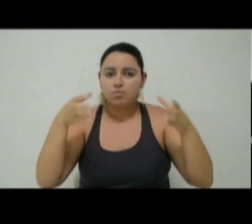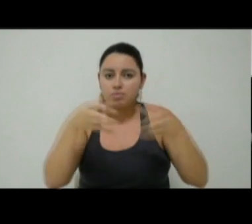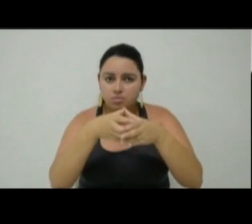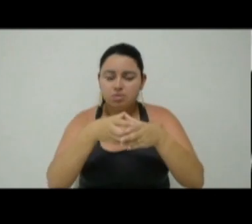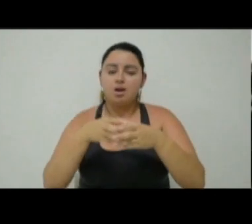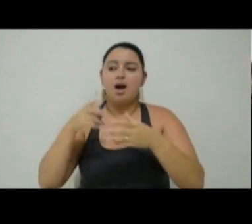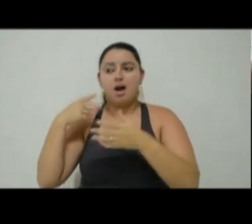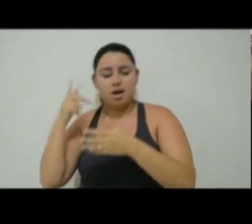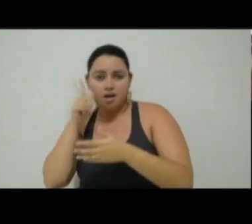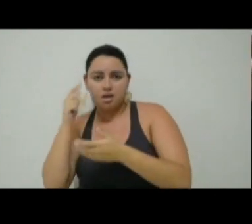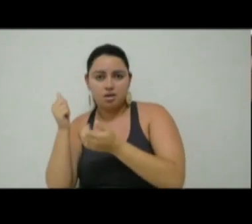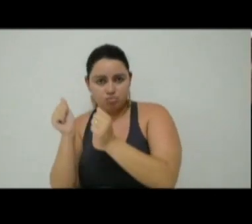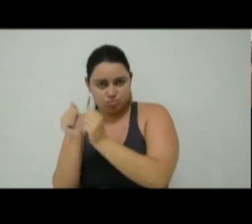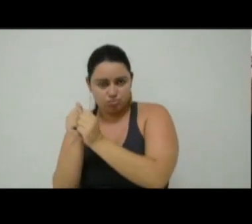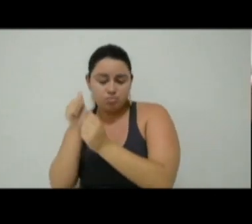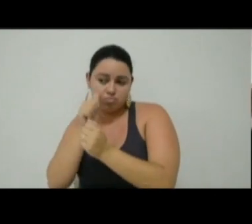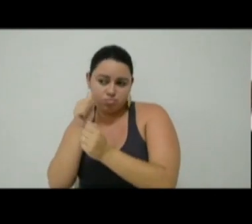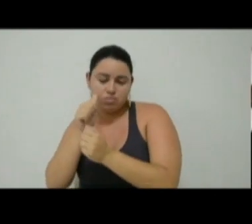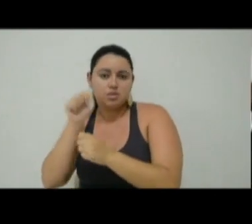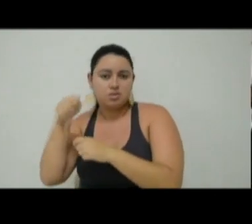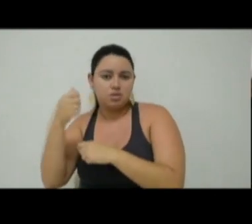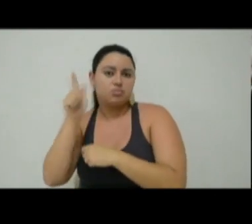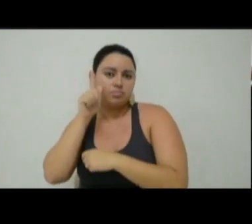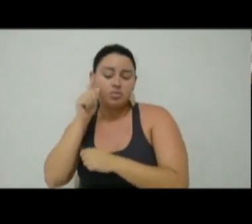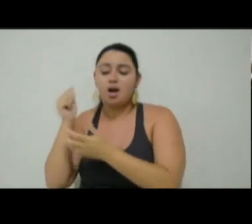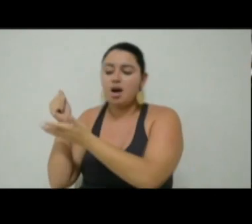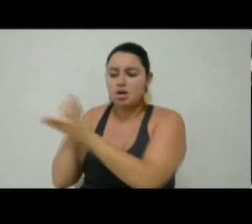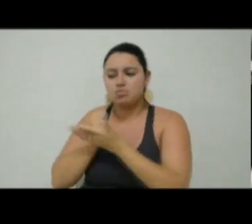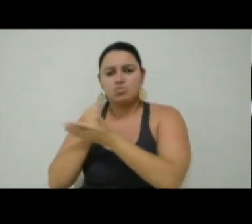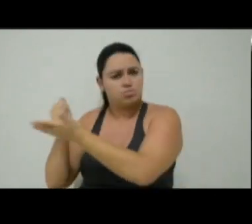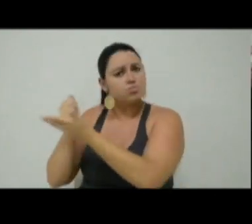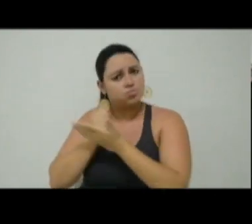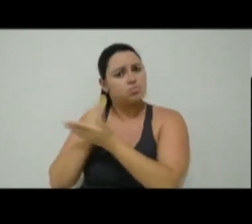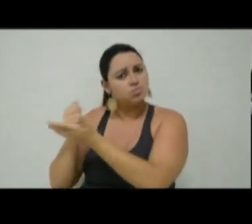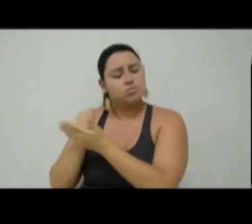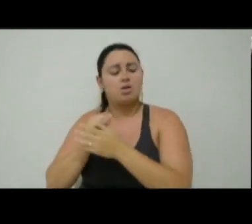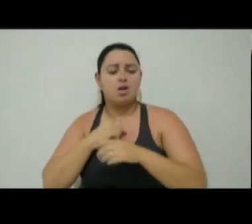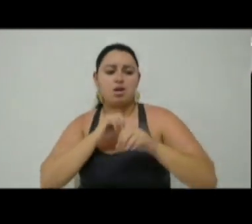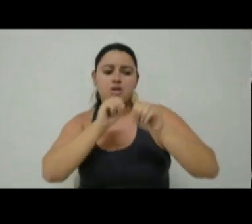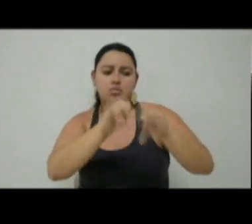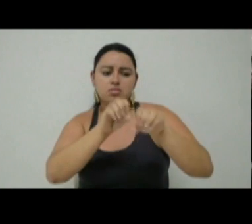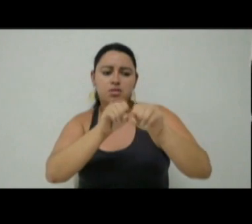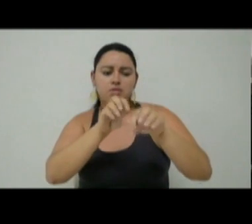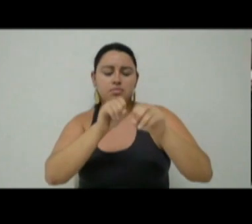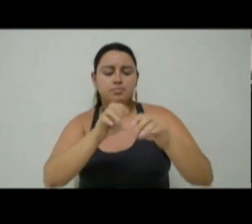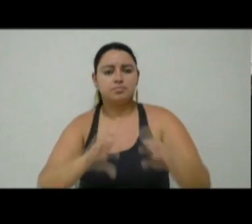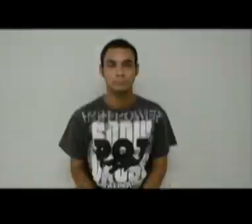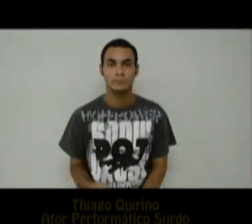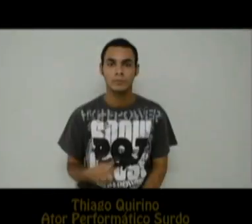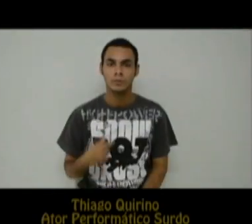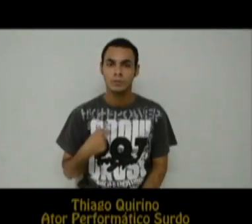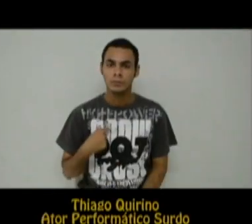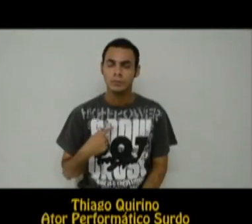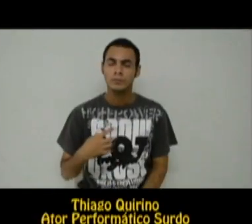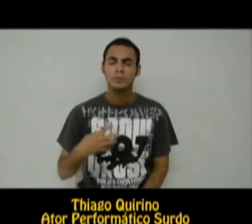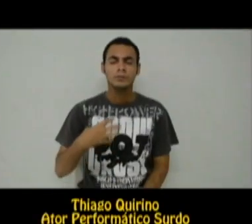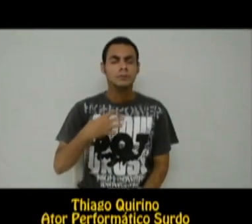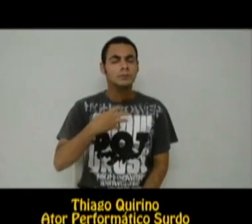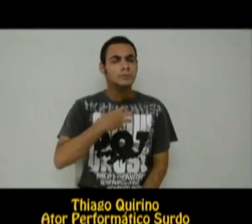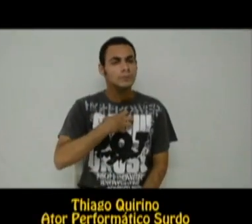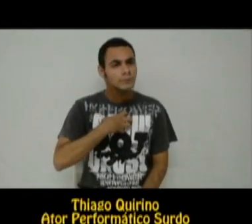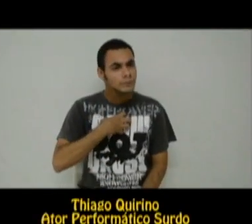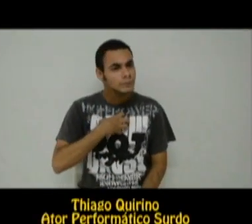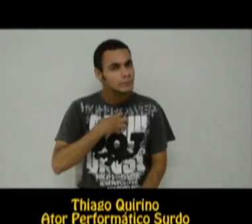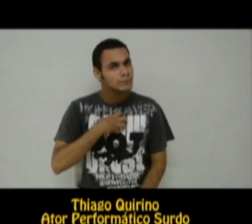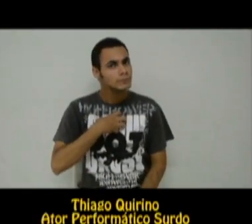surdo. A Nájila, esse é o sinal dela, ela me apoiou muito, me ensinou muita coisa. O meu sentimento com